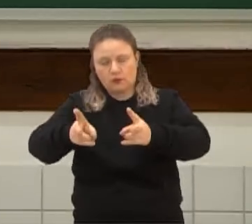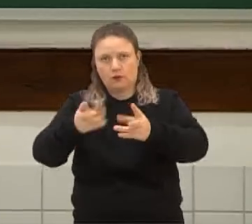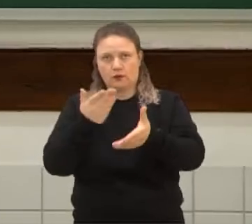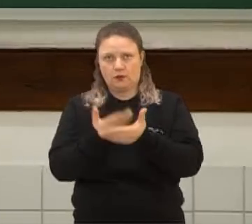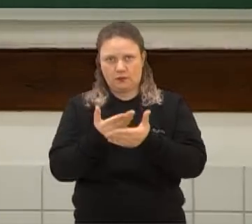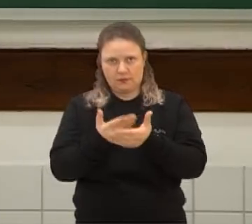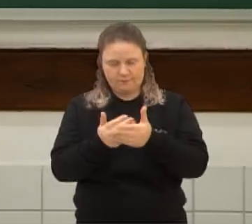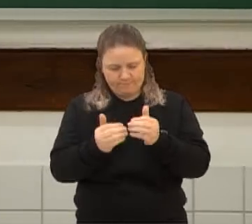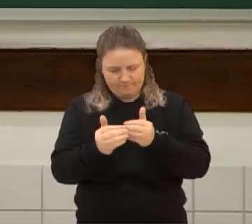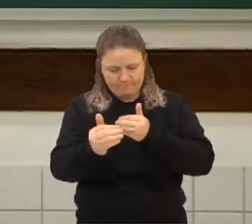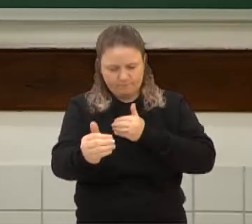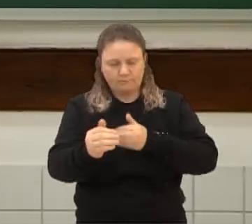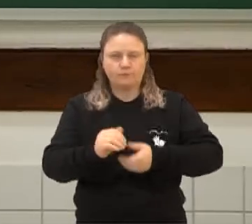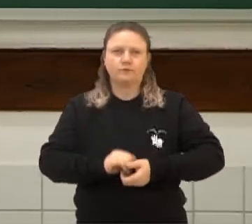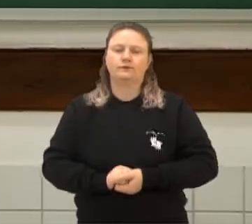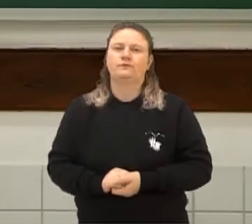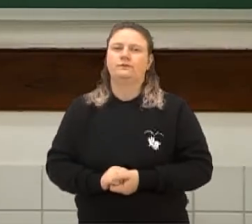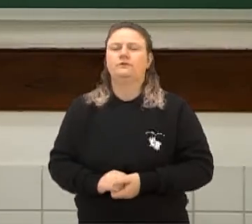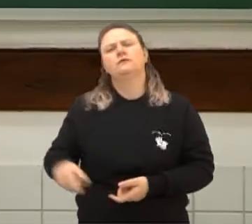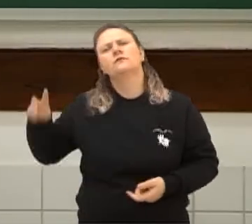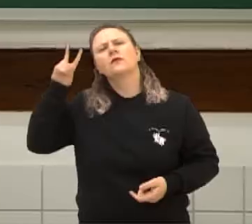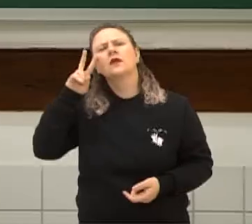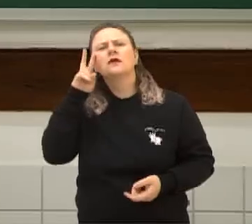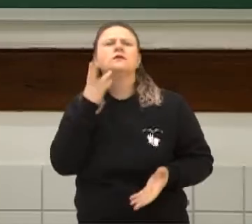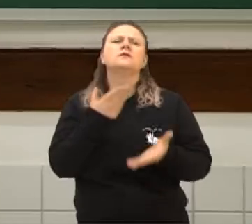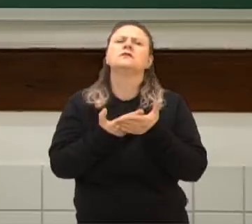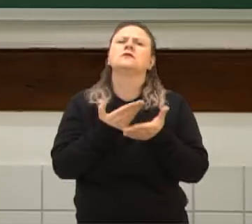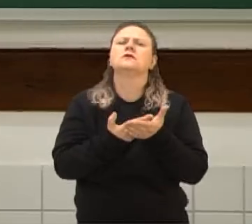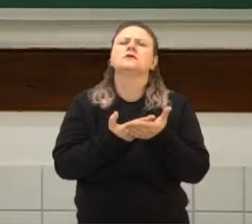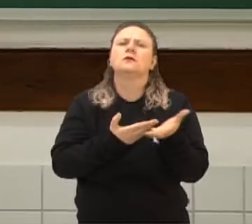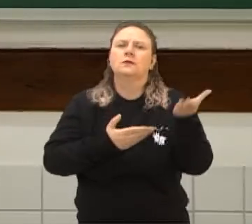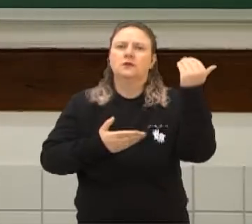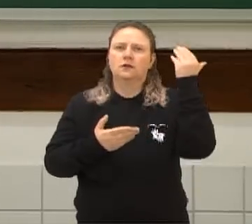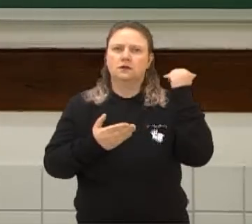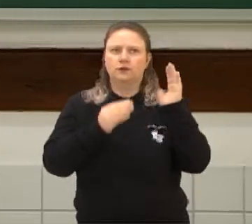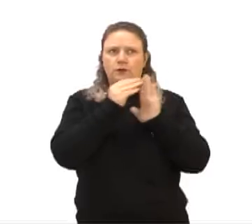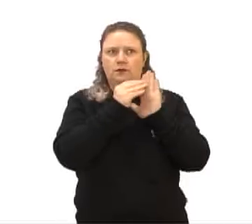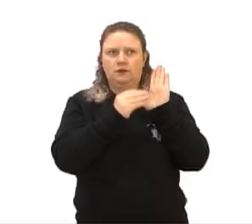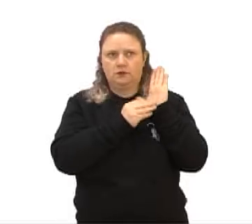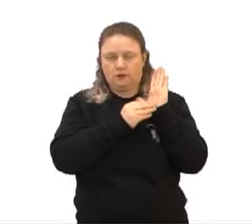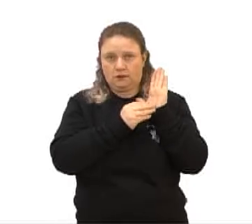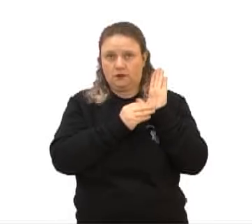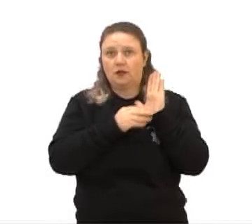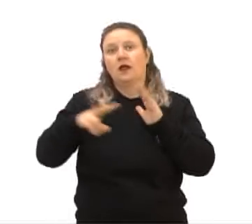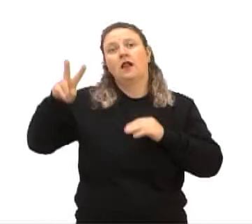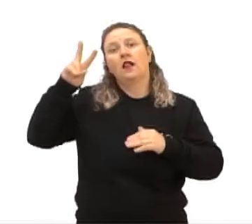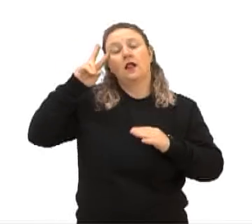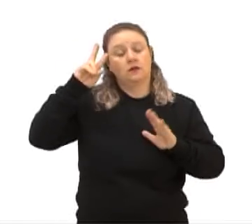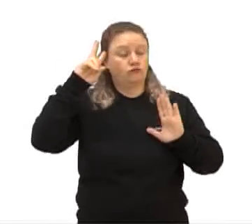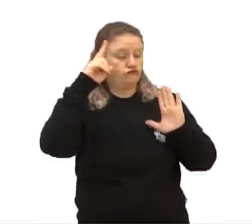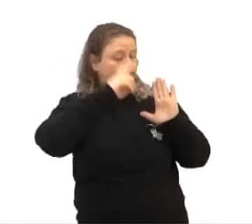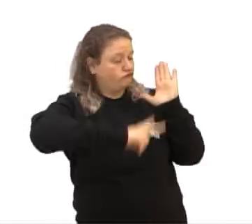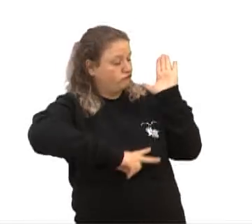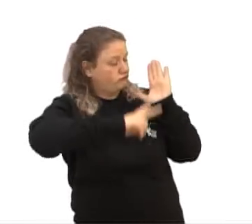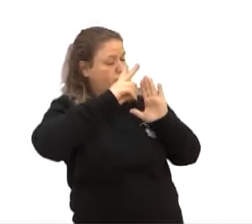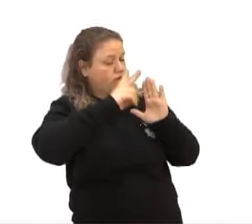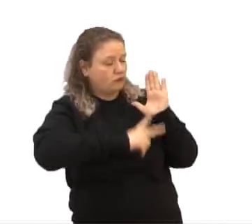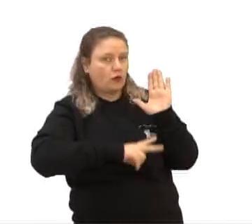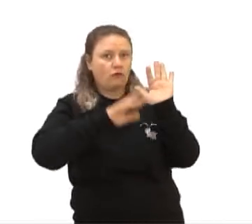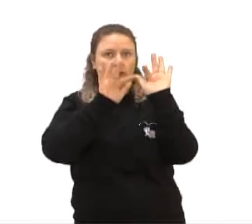ok? Bom, você se lembra a aula passada que nós conversamos? Vamos lá então, ó, nós lemos alguns